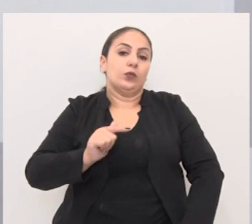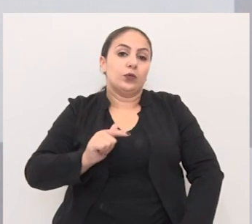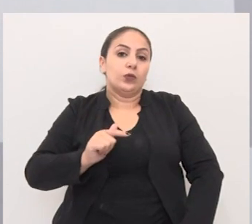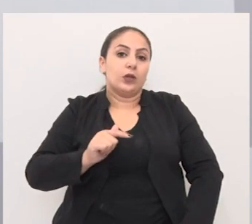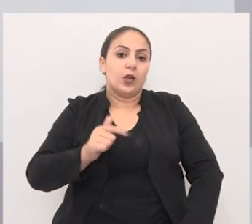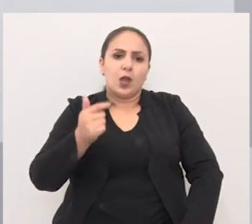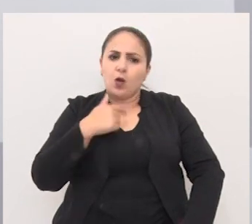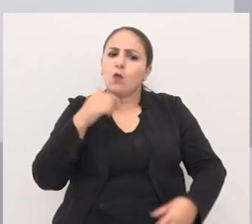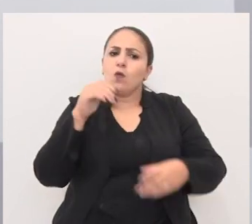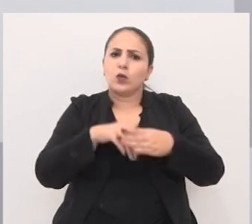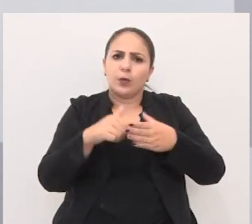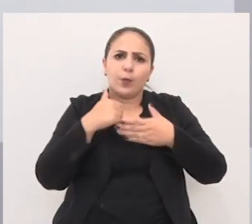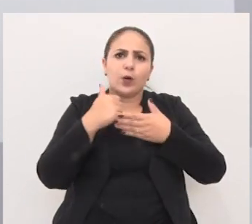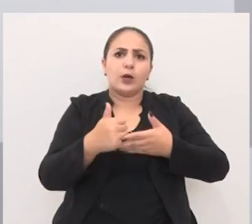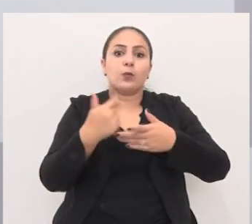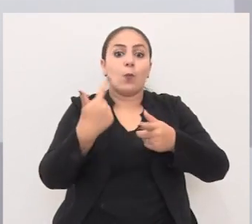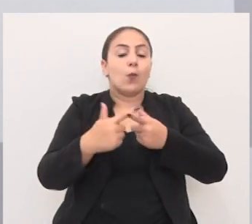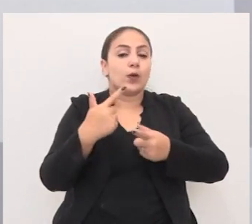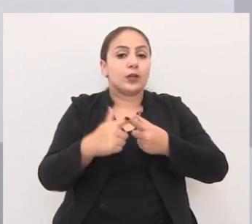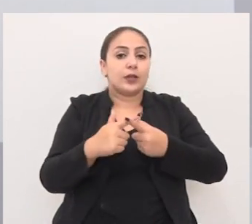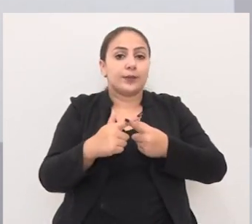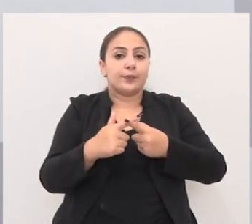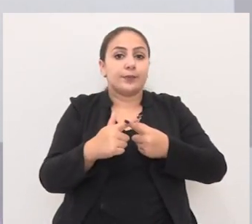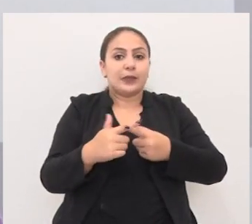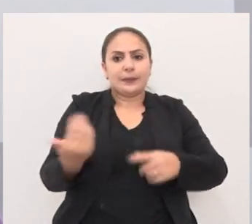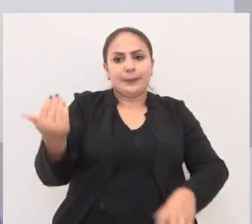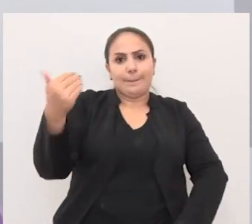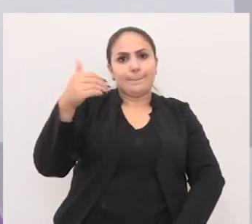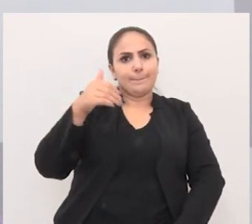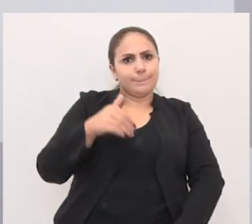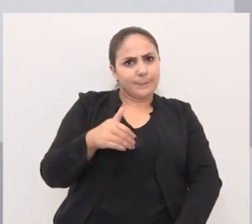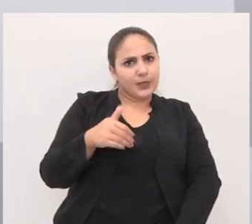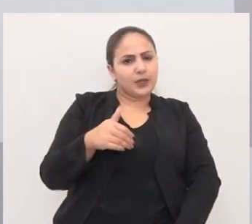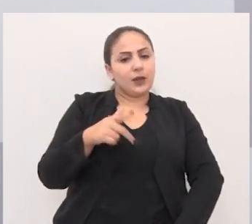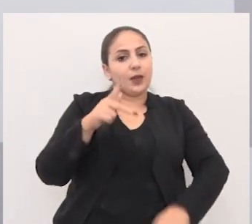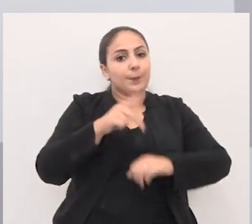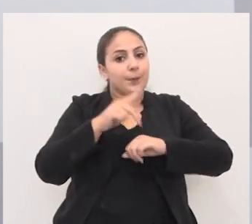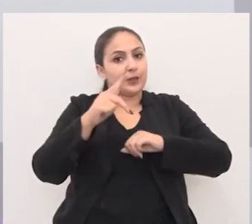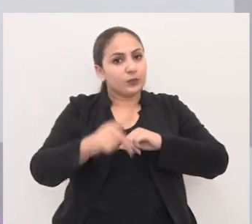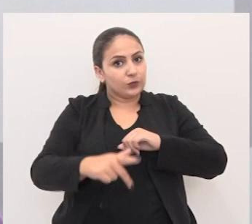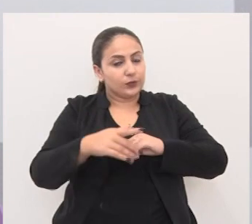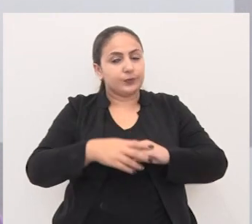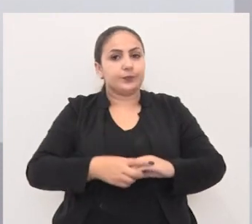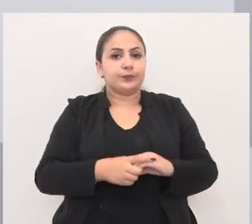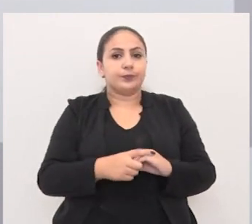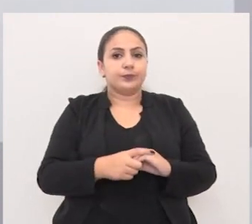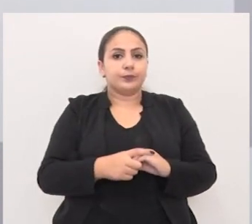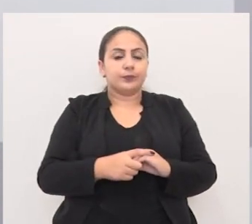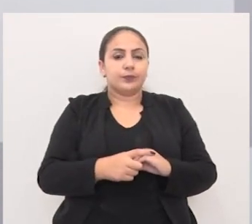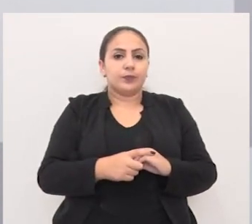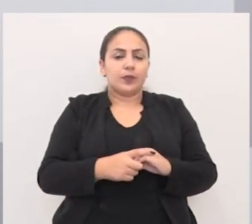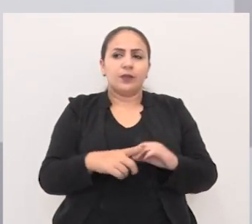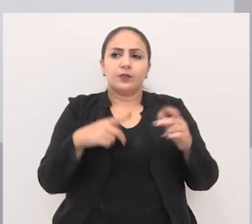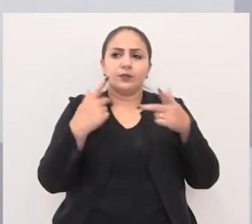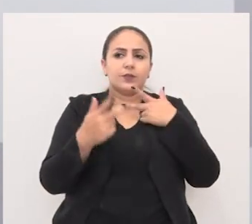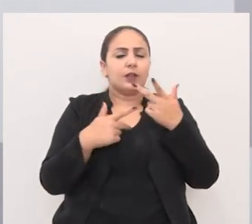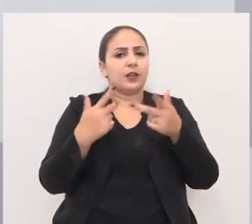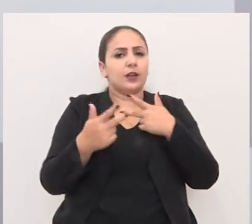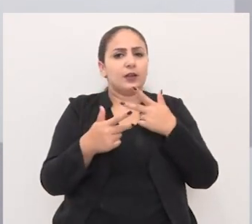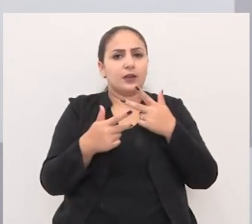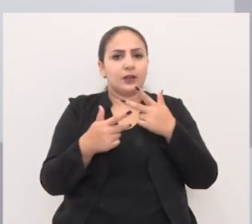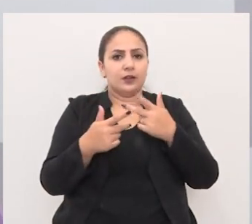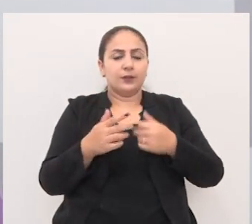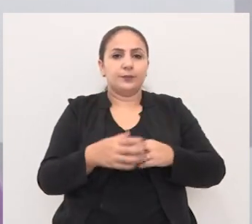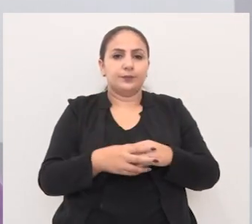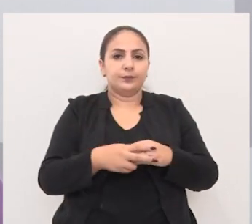manifestar que votei favorável, até porque para a vinda dele até Passo Fundo e esclarecer, enfim, o